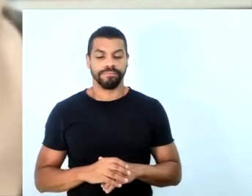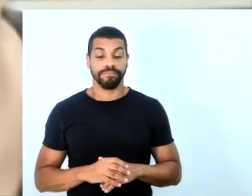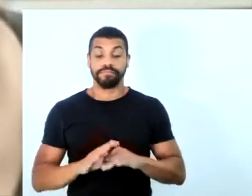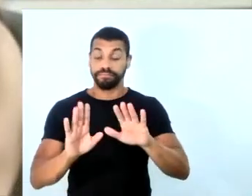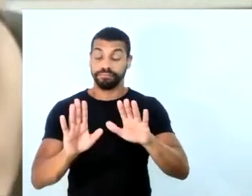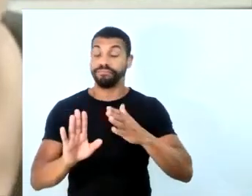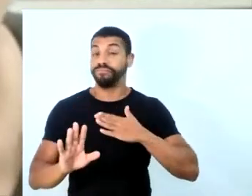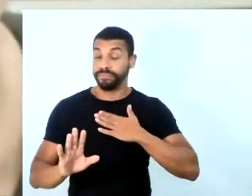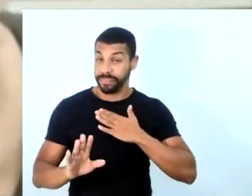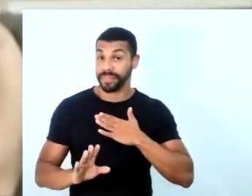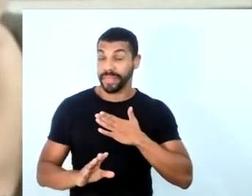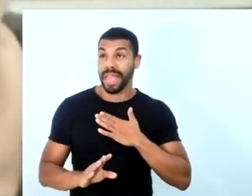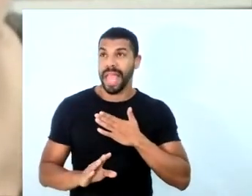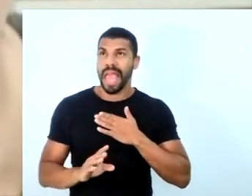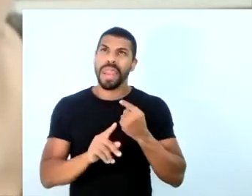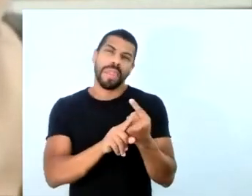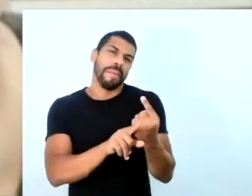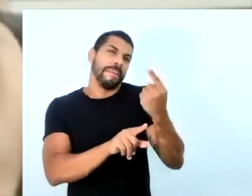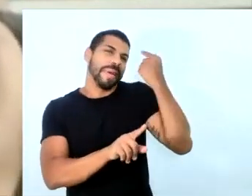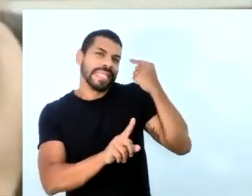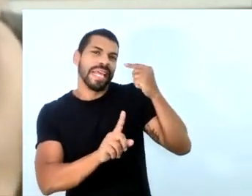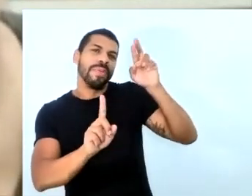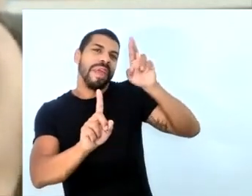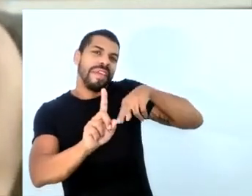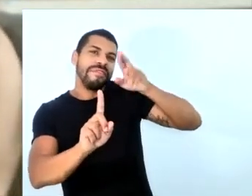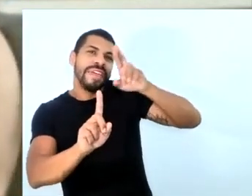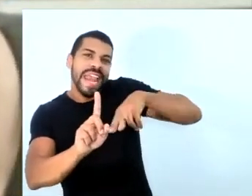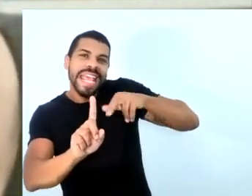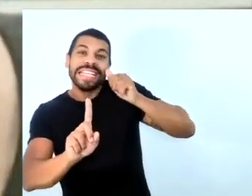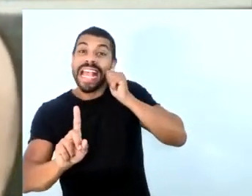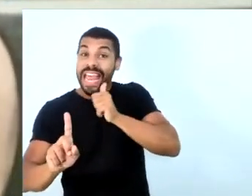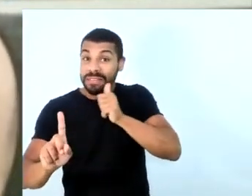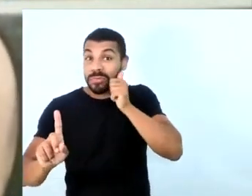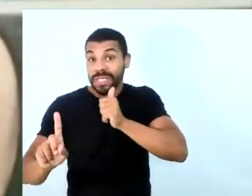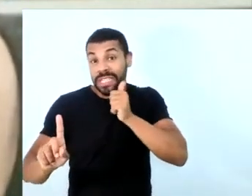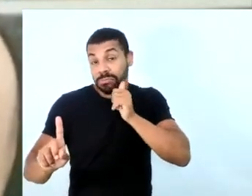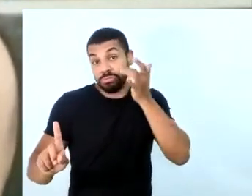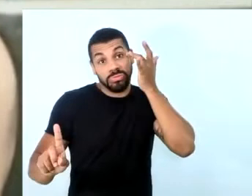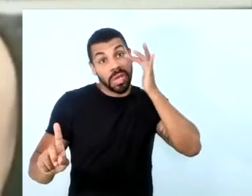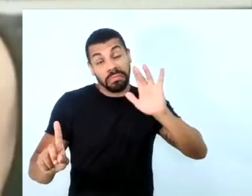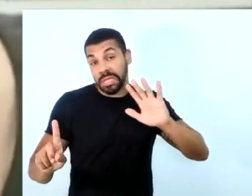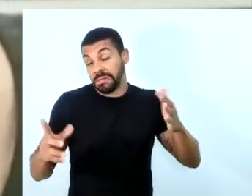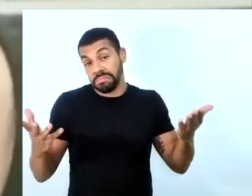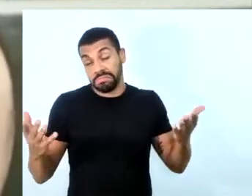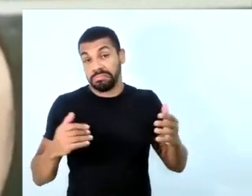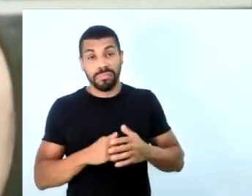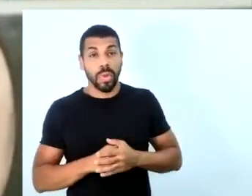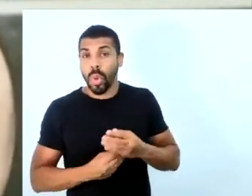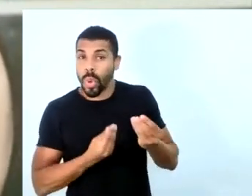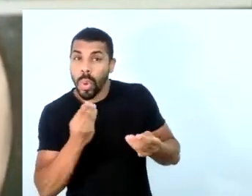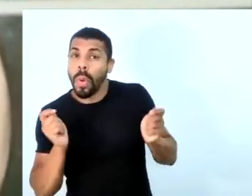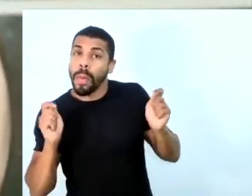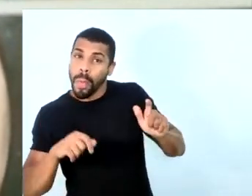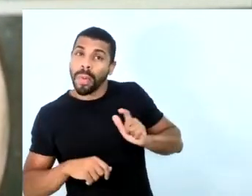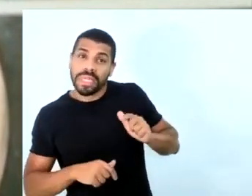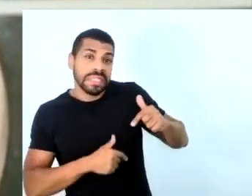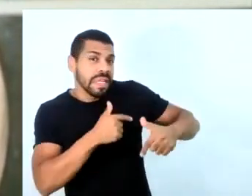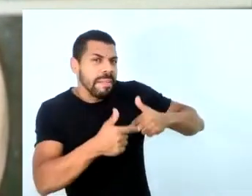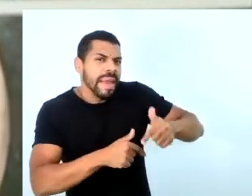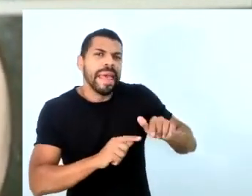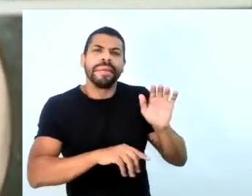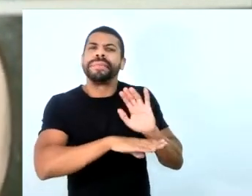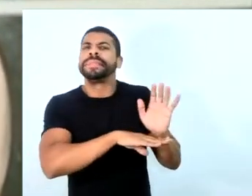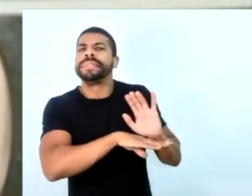Na realidade, as minhas primeiras referências foram mulheres, porque eu não sabia, a princípio, que eu poderia trabalhar